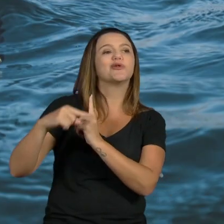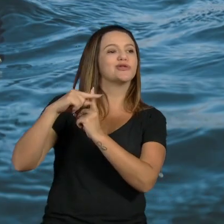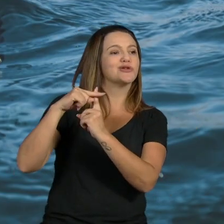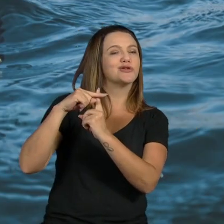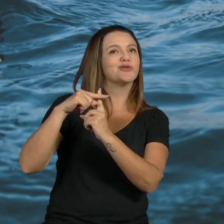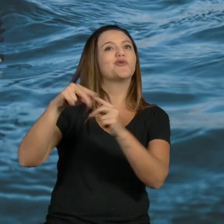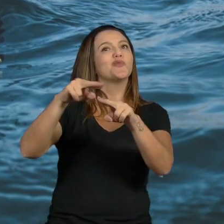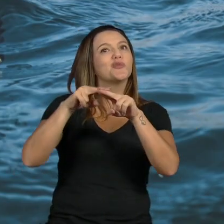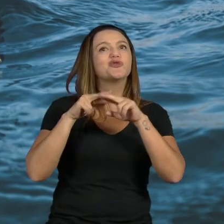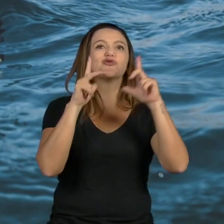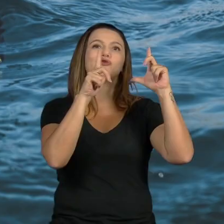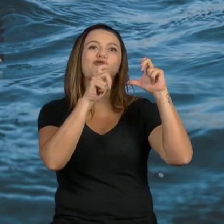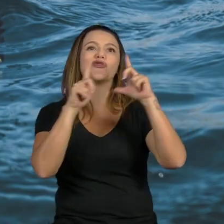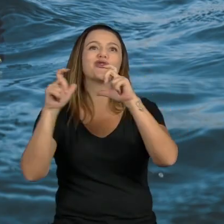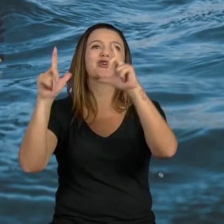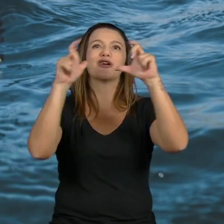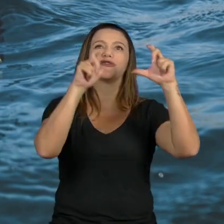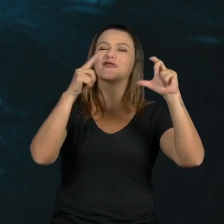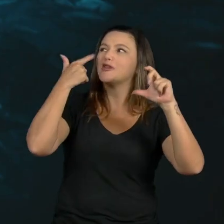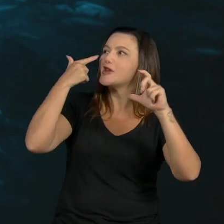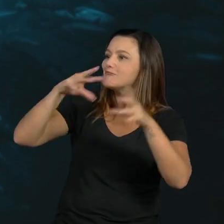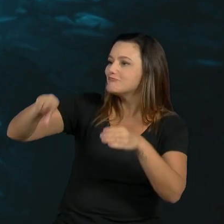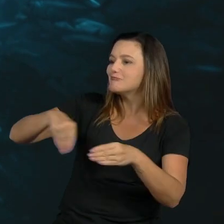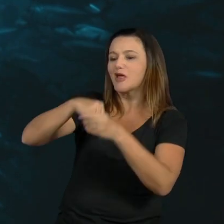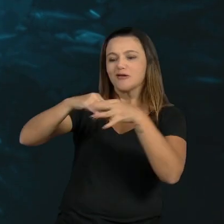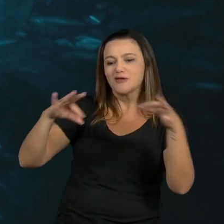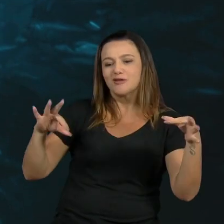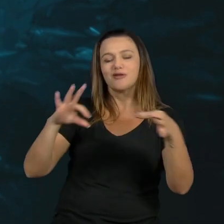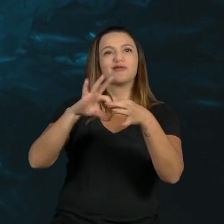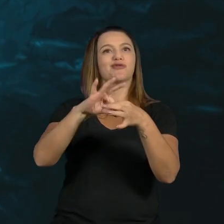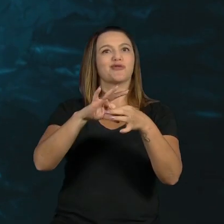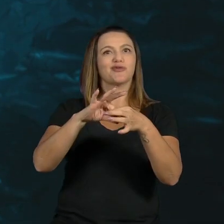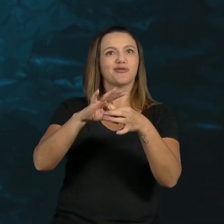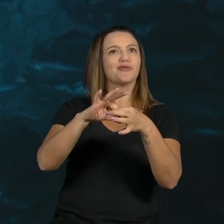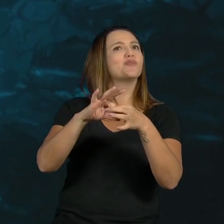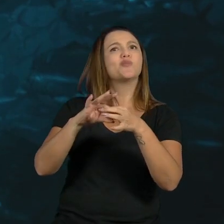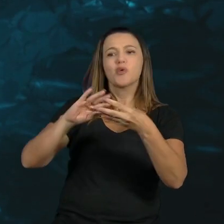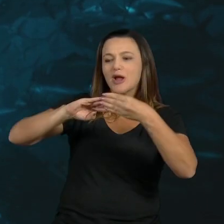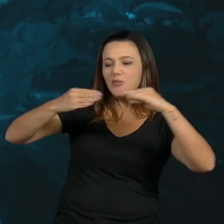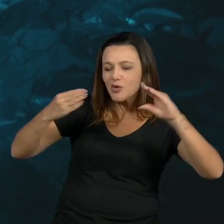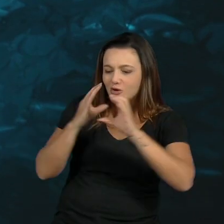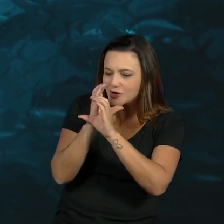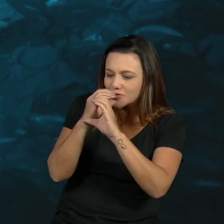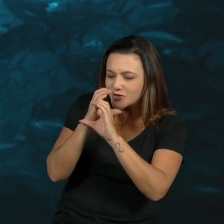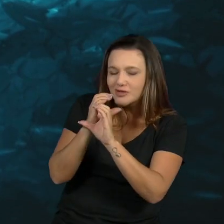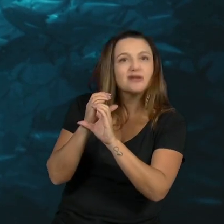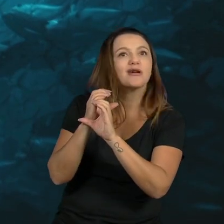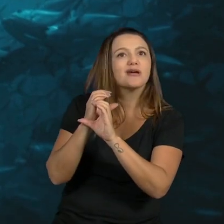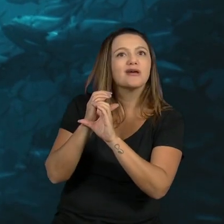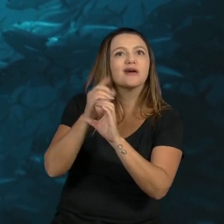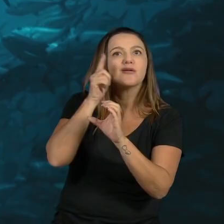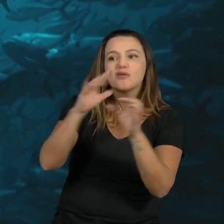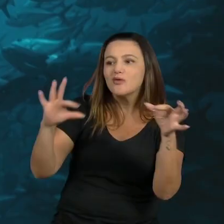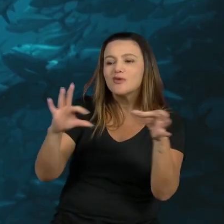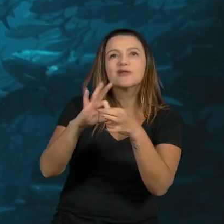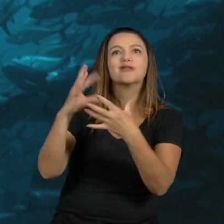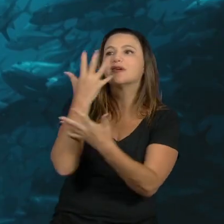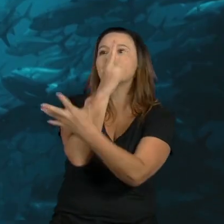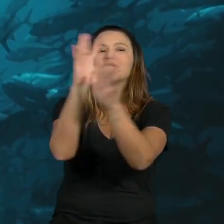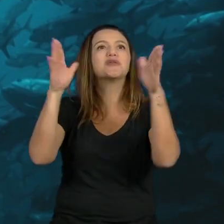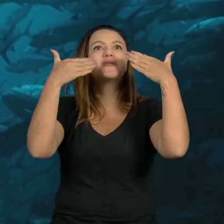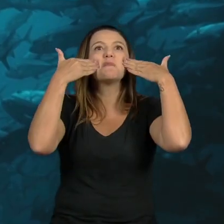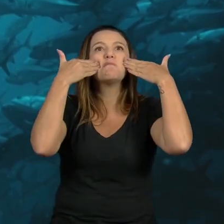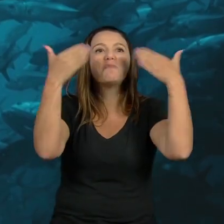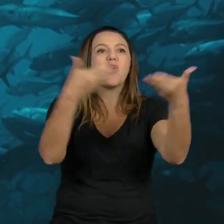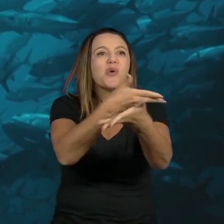a fotografia para a biologia, para conseguir fazer com que a natureza se torne cada vez mais vista e